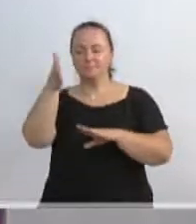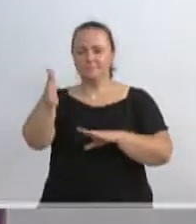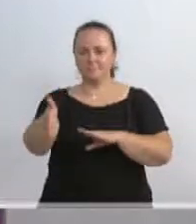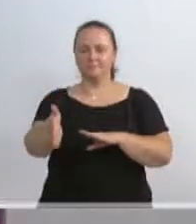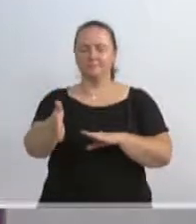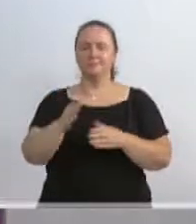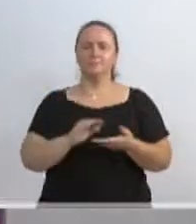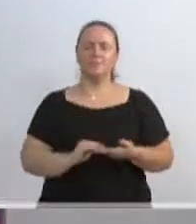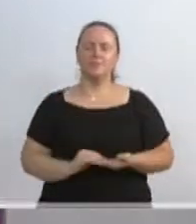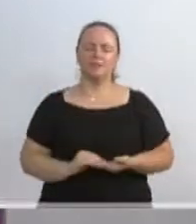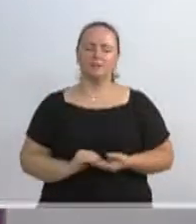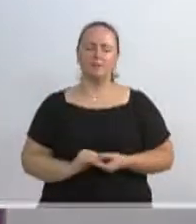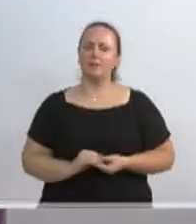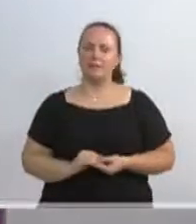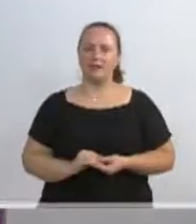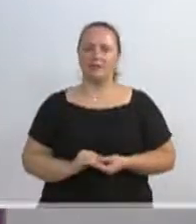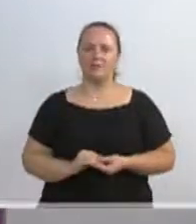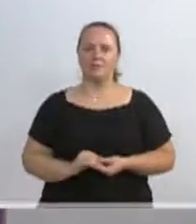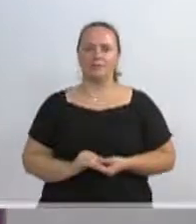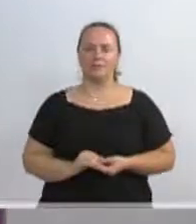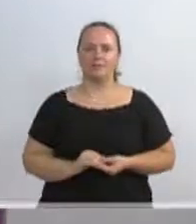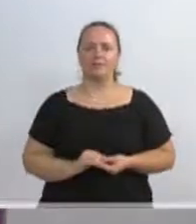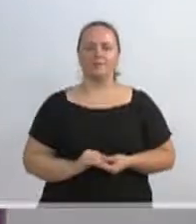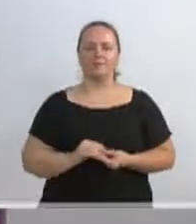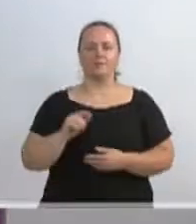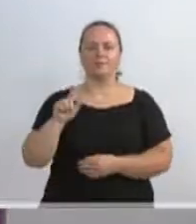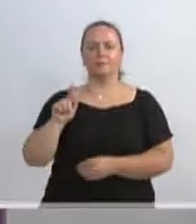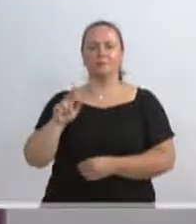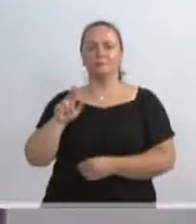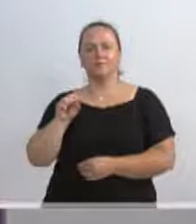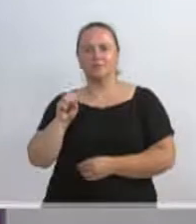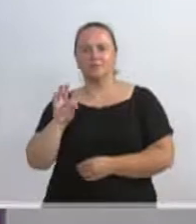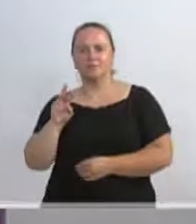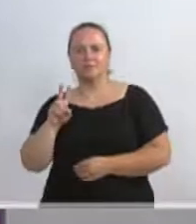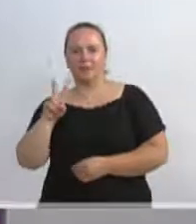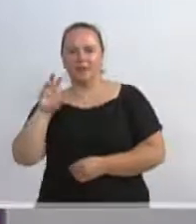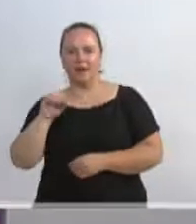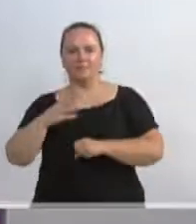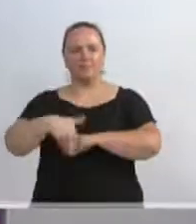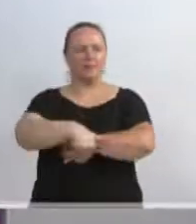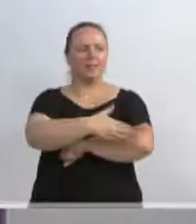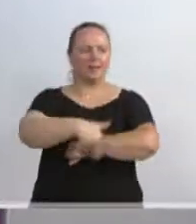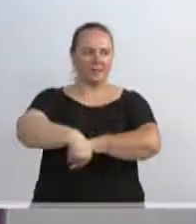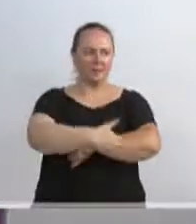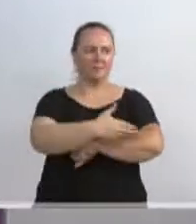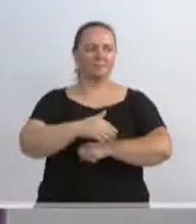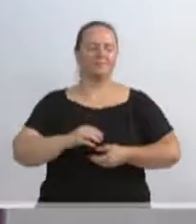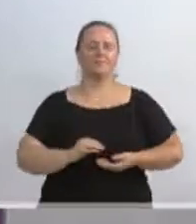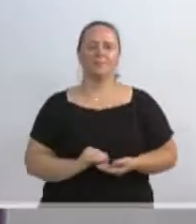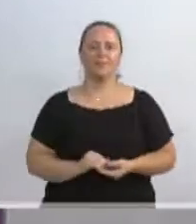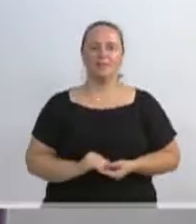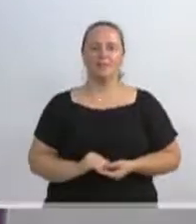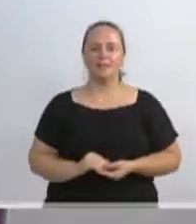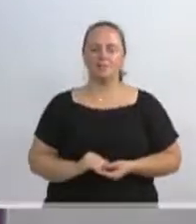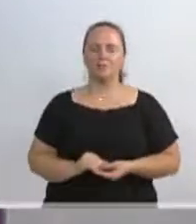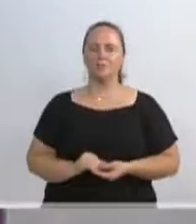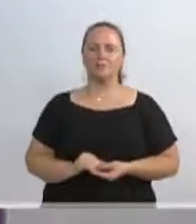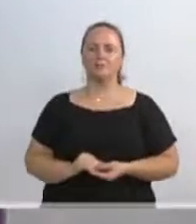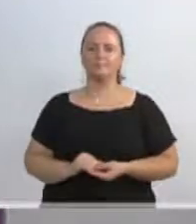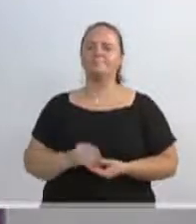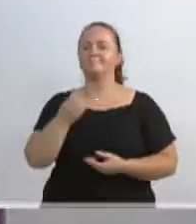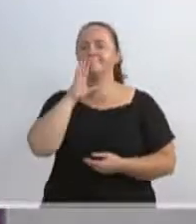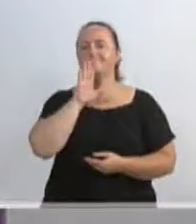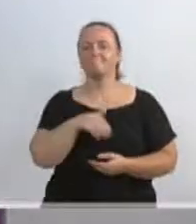maia e aqui tem um representante nato naquela região a seu brasão caio boa tarde senhor também